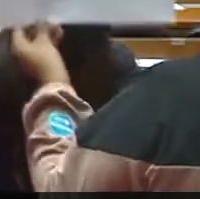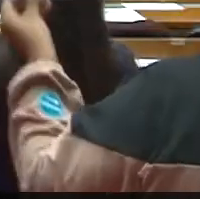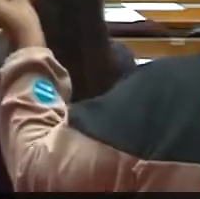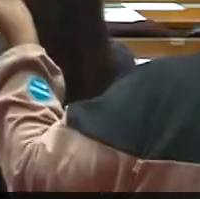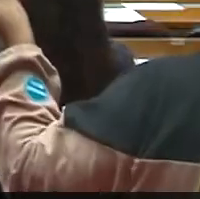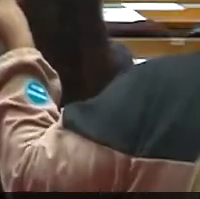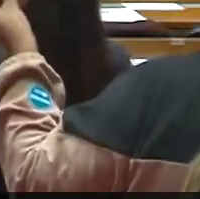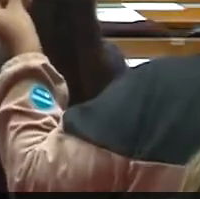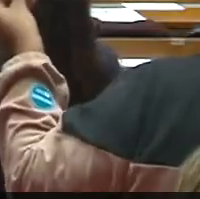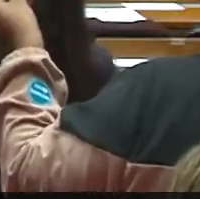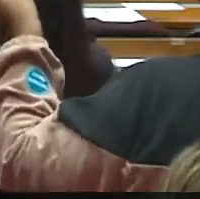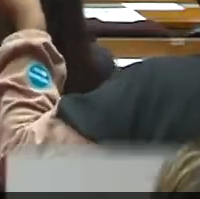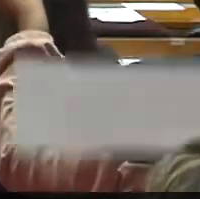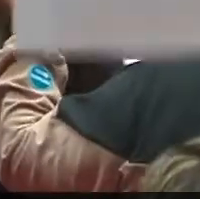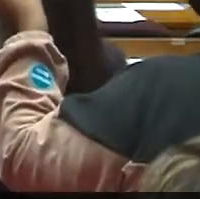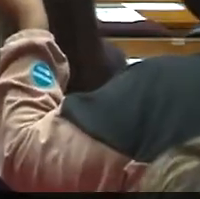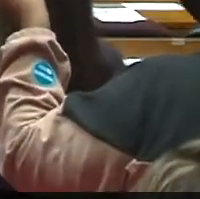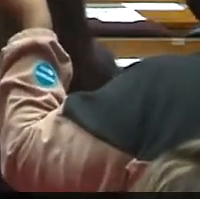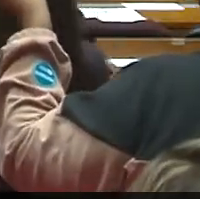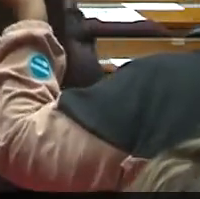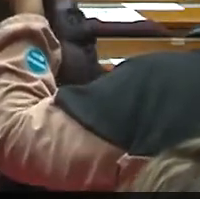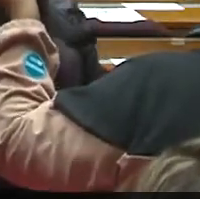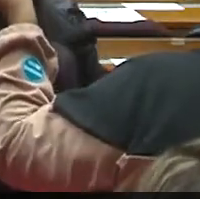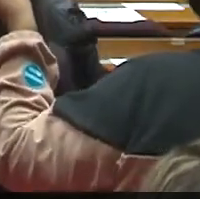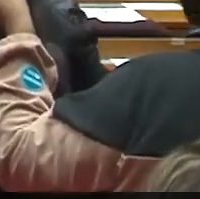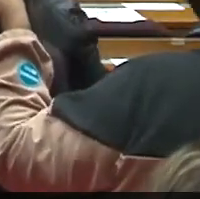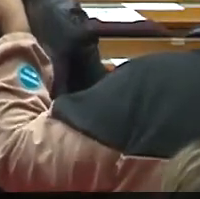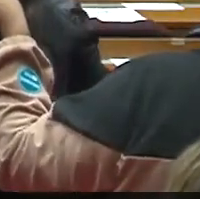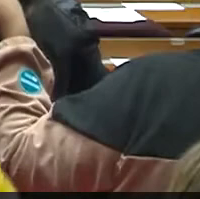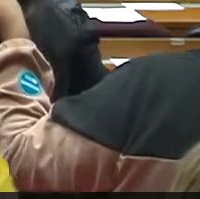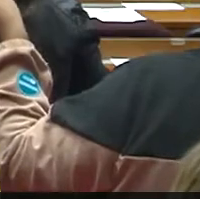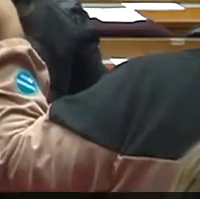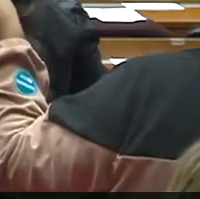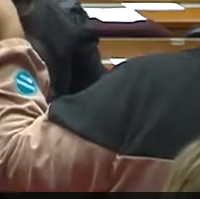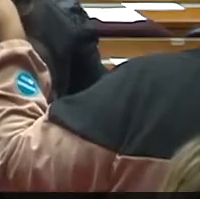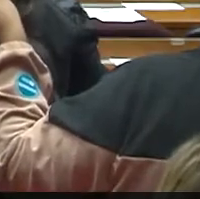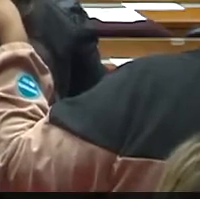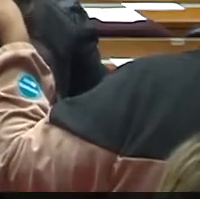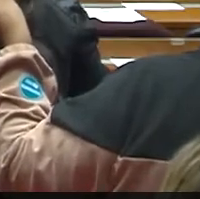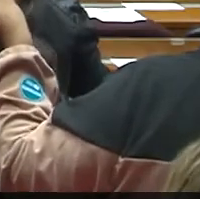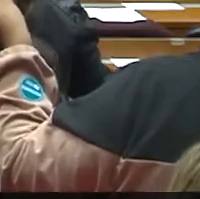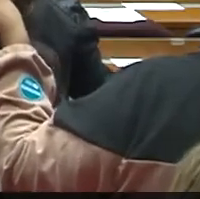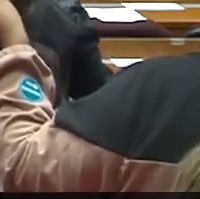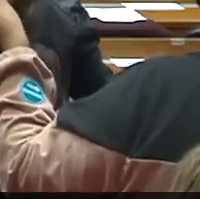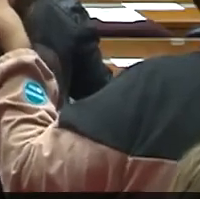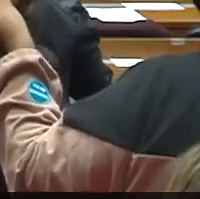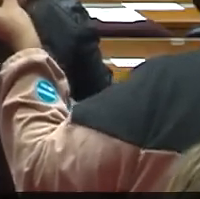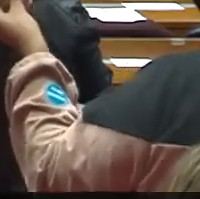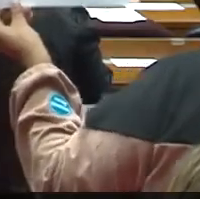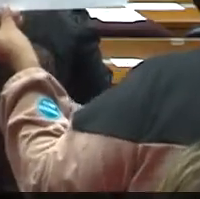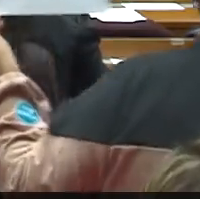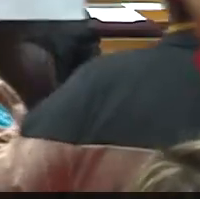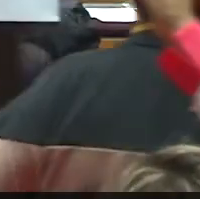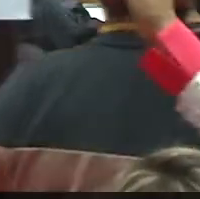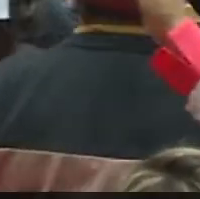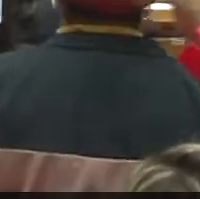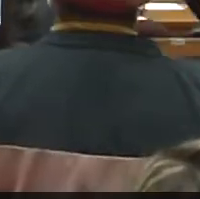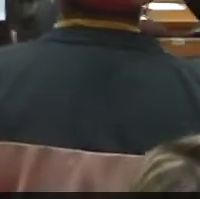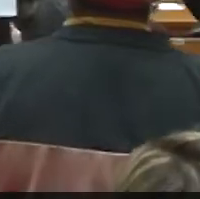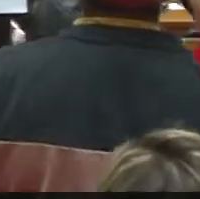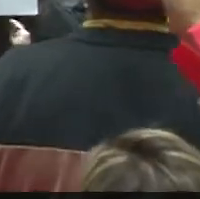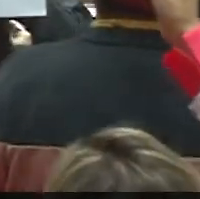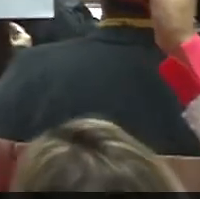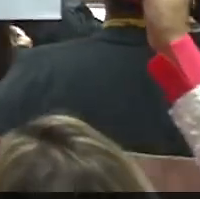ciclo de debates virtual sempre-vivas aconteceu em março promovido pela Assembleia Legislativa para